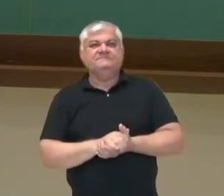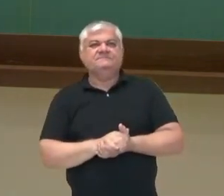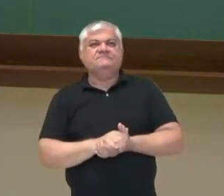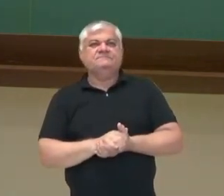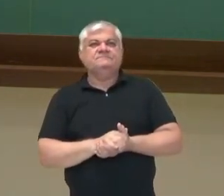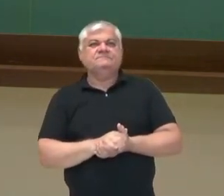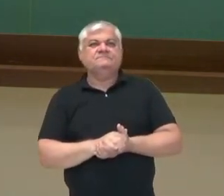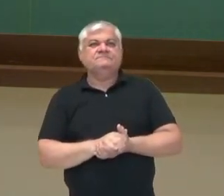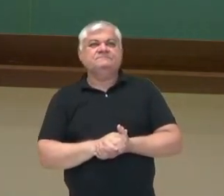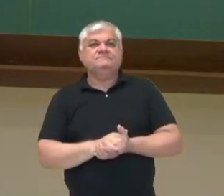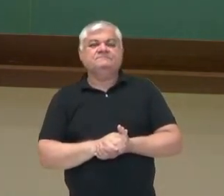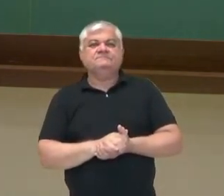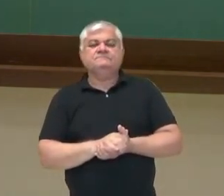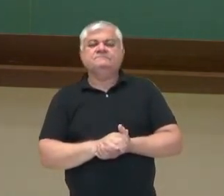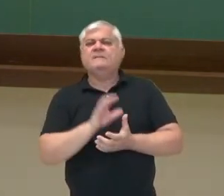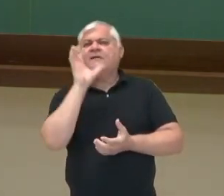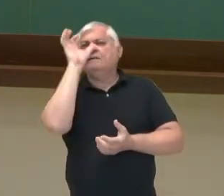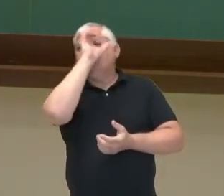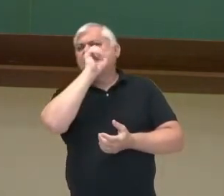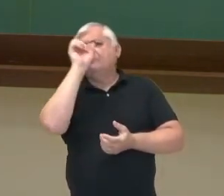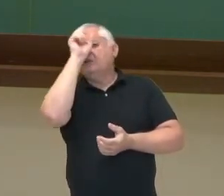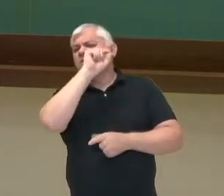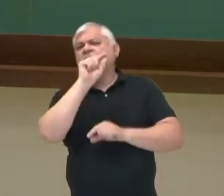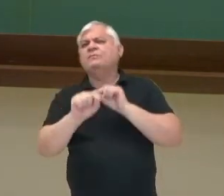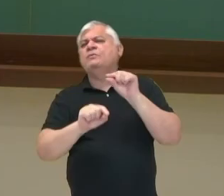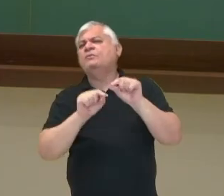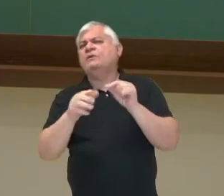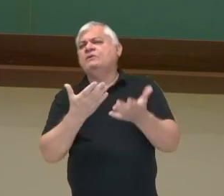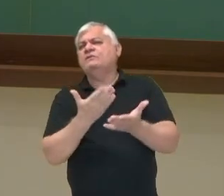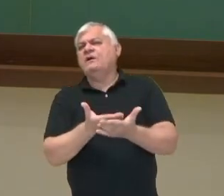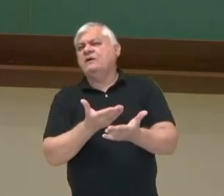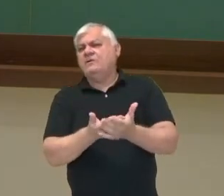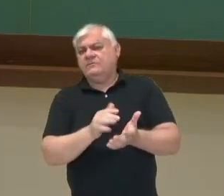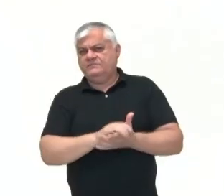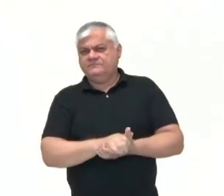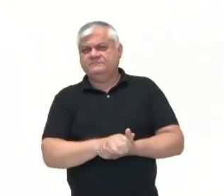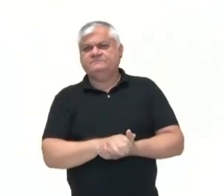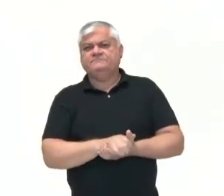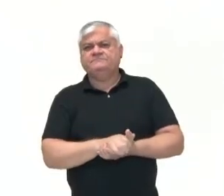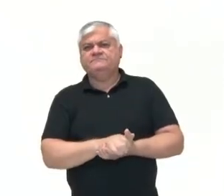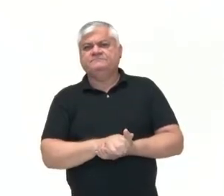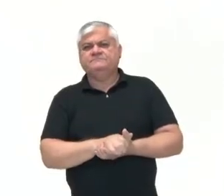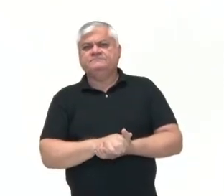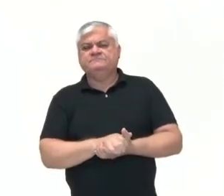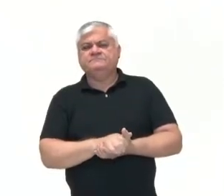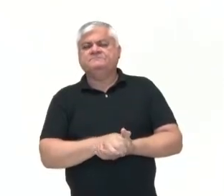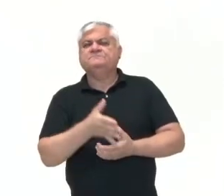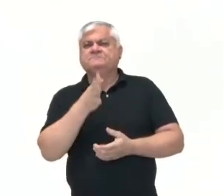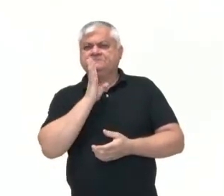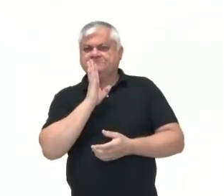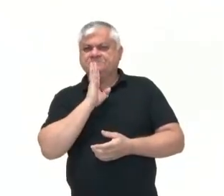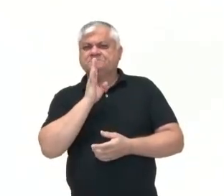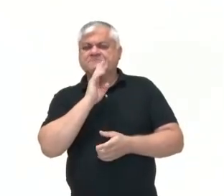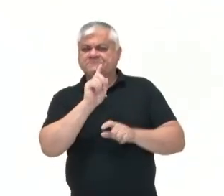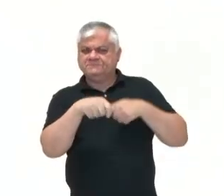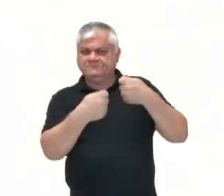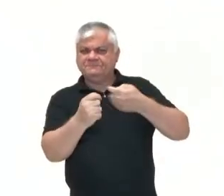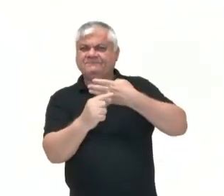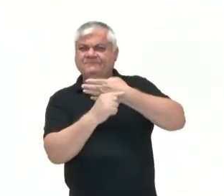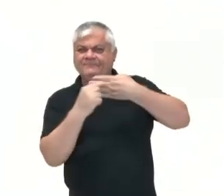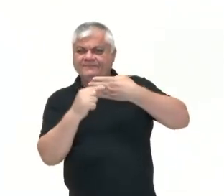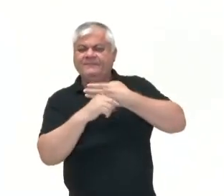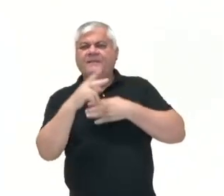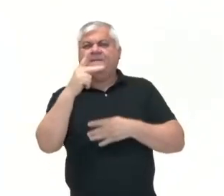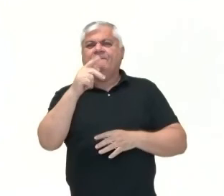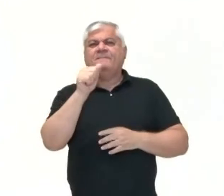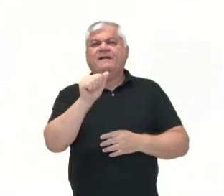Perfeito. Agora vamos conferir o que nós abordamos na nossa aula. Olha lá, conhecemos o autor Patativa